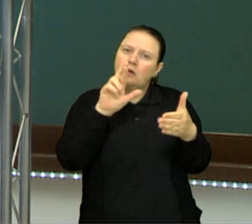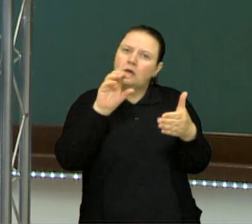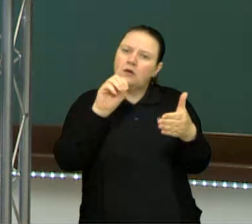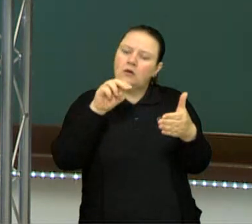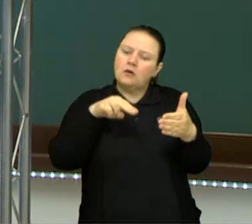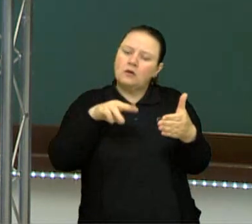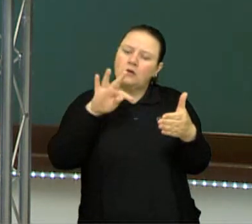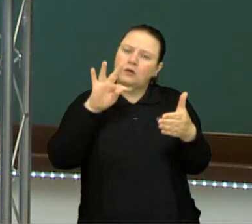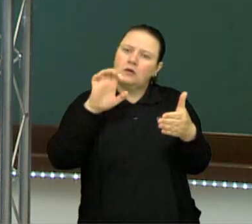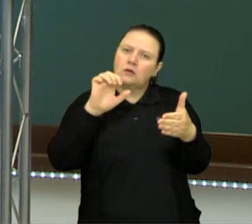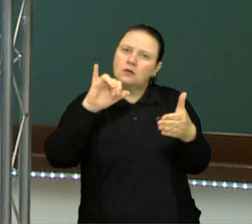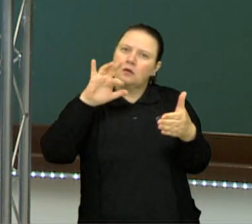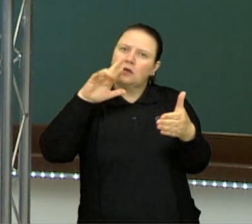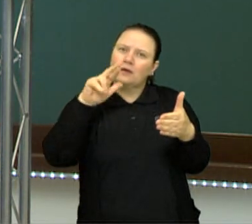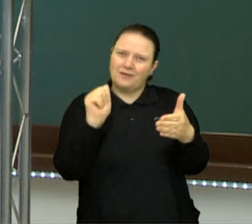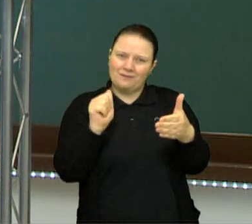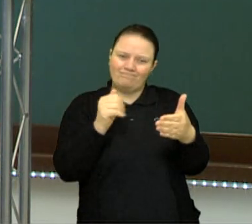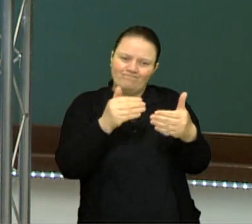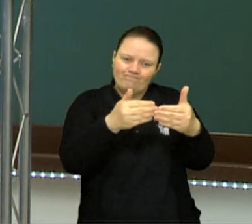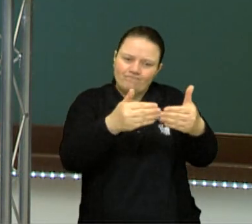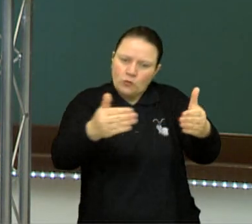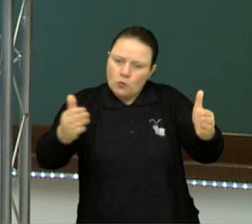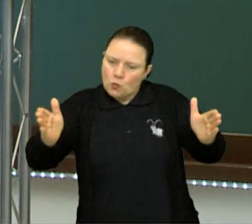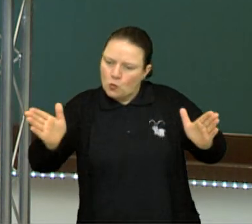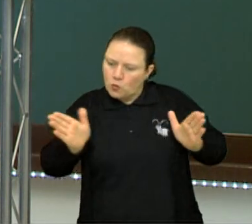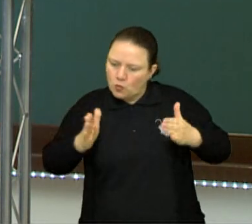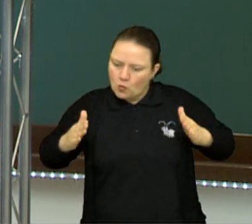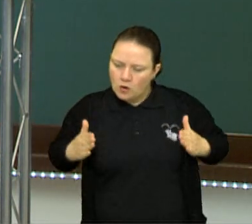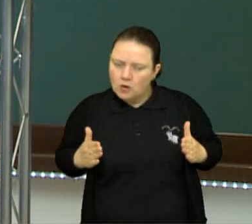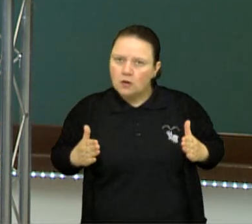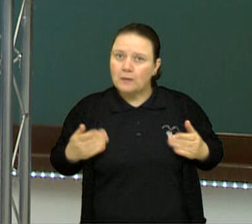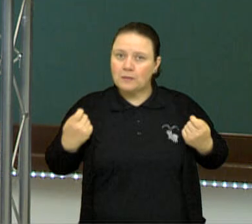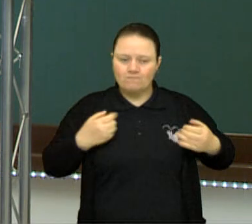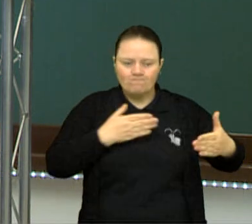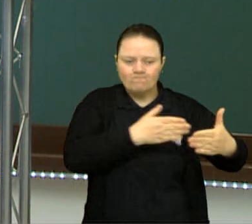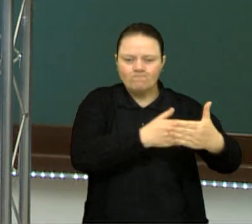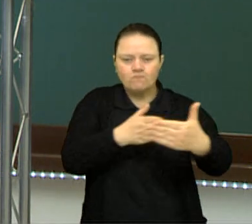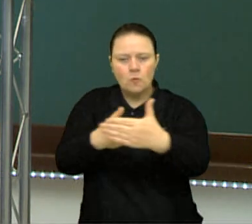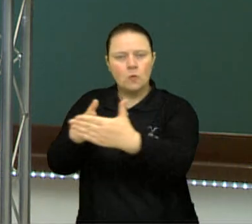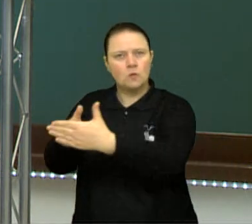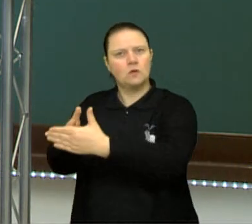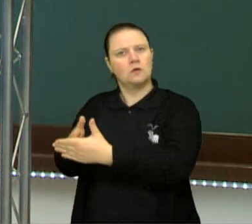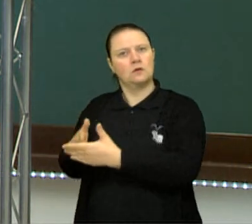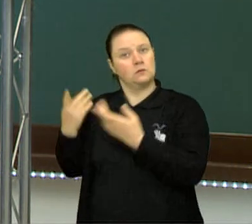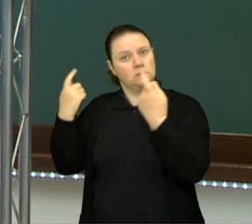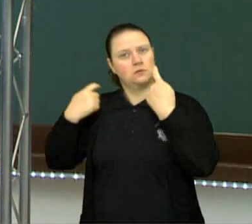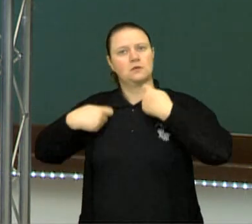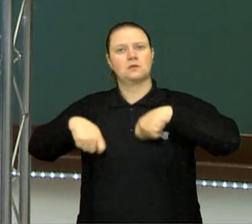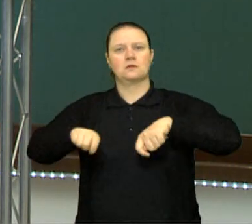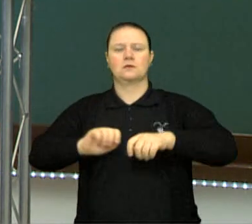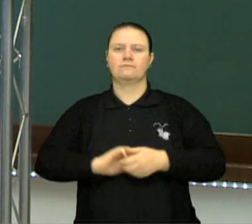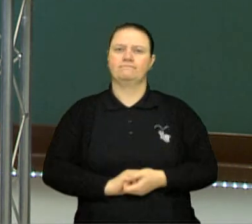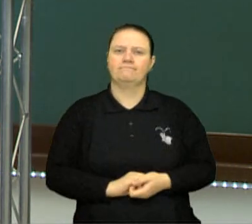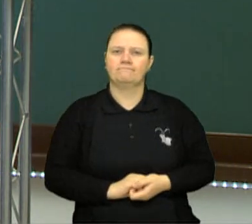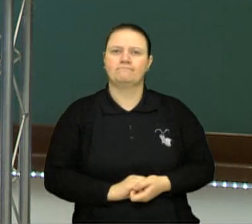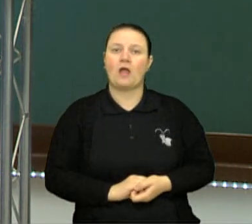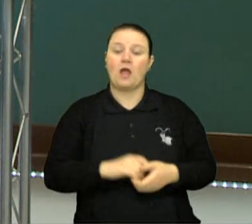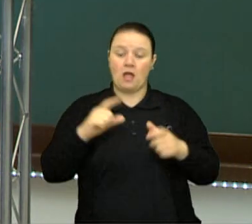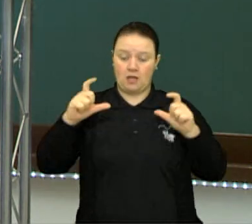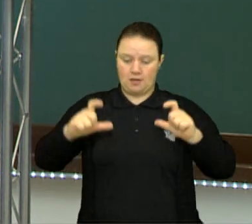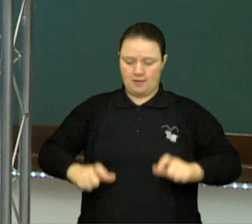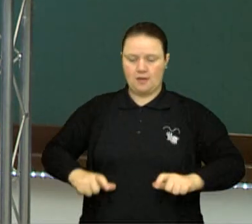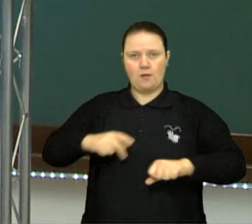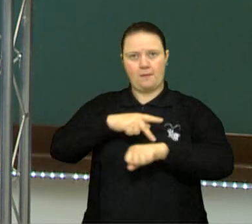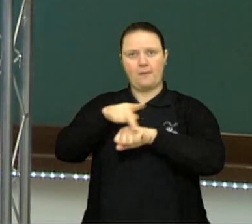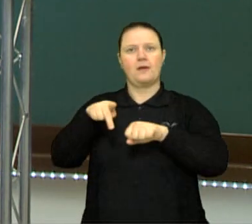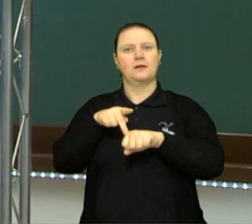linha imaginária, que pode ser um acidente geográfico ou não, a delimitação de uma área que pertence a um lugar para